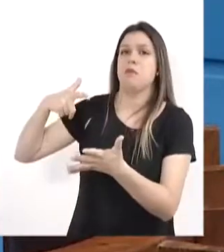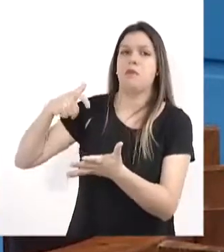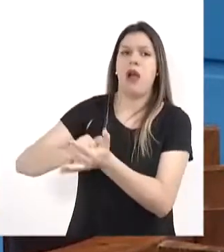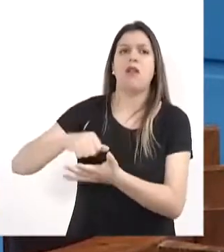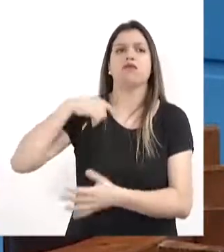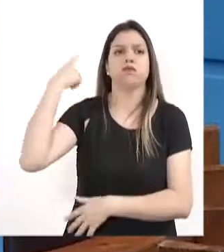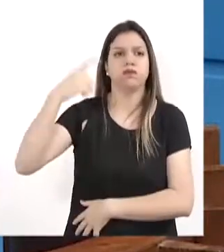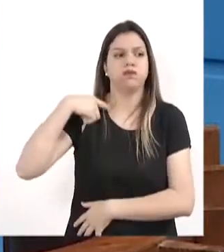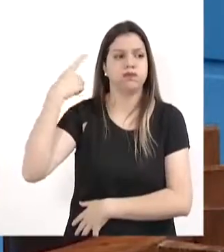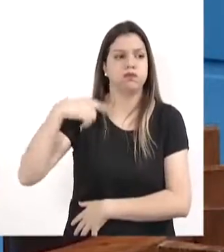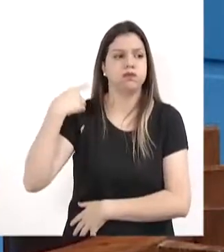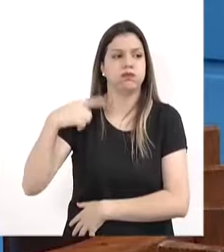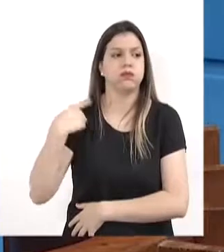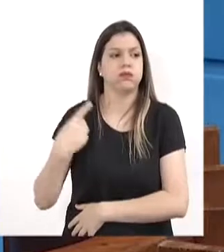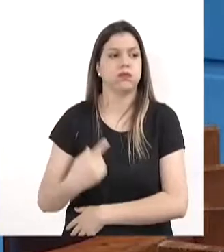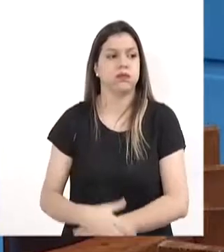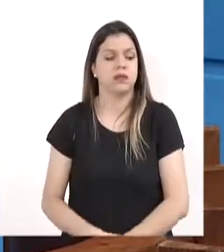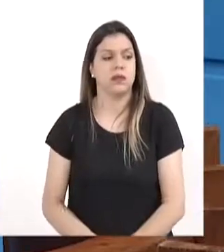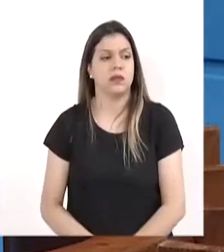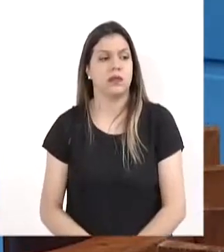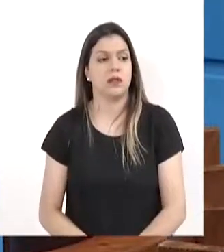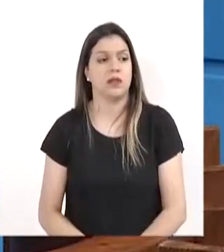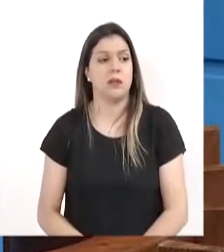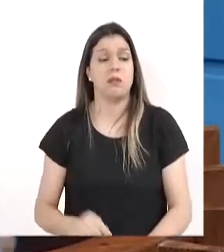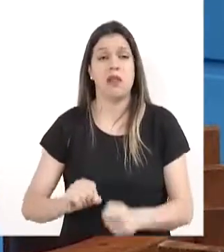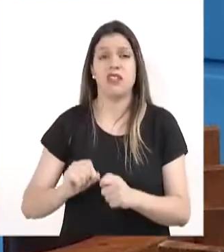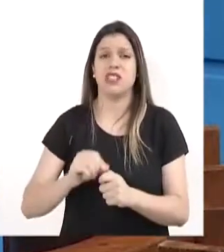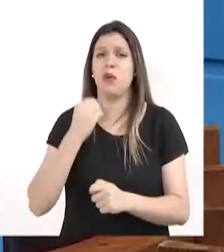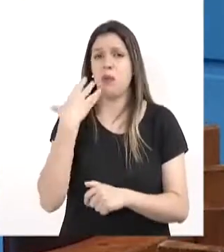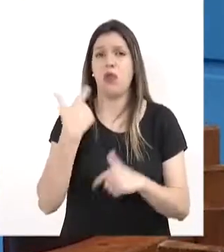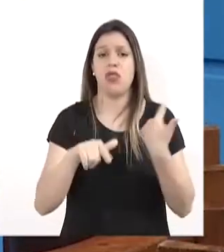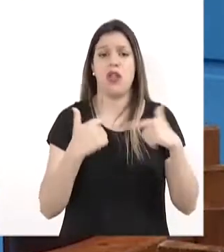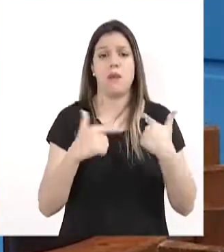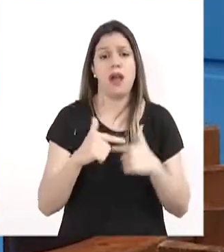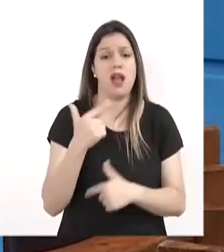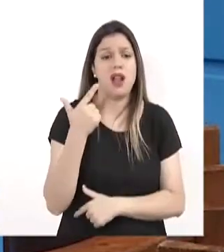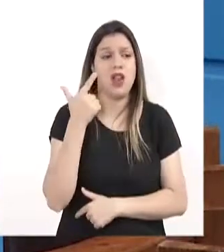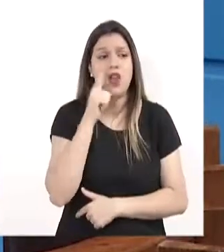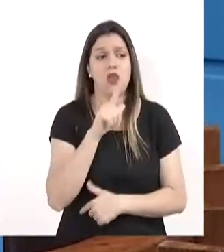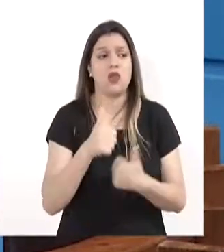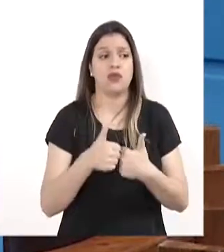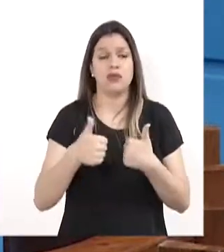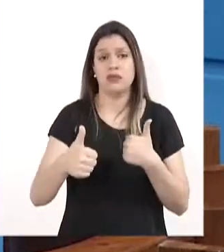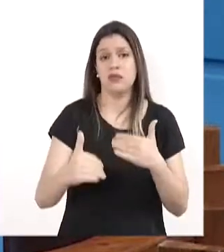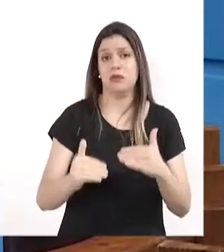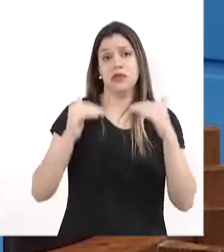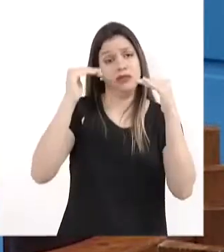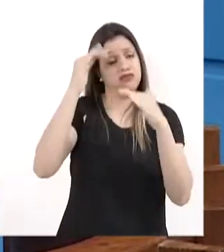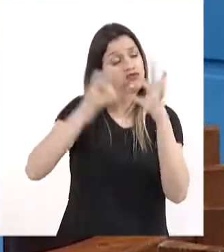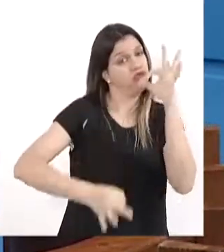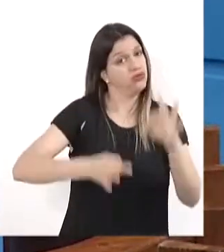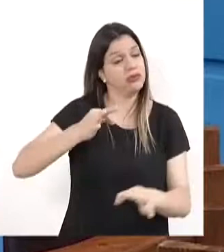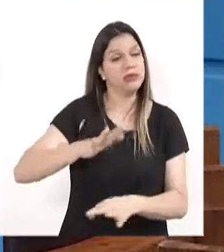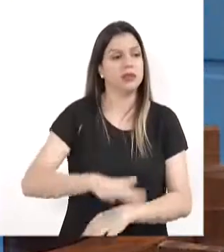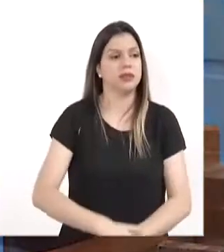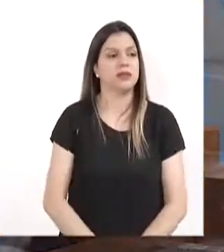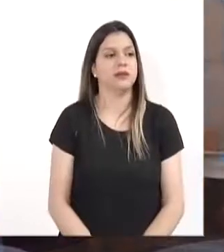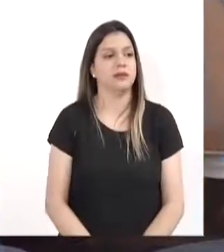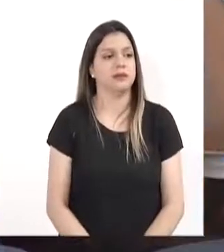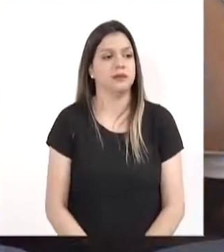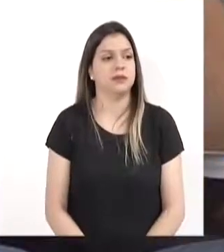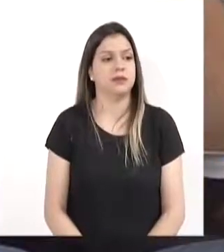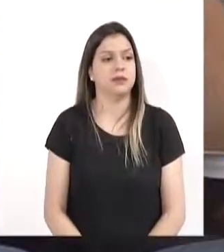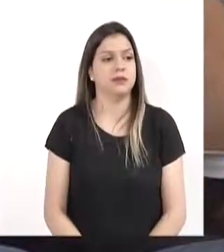para grandes colegas advogados para fazer um bom trabalho e conseguir um resultado nas cortes mais altas de justiça. Da minha